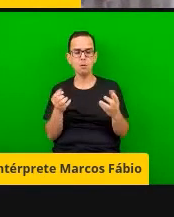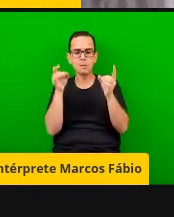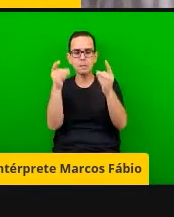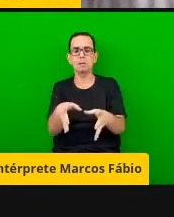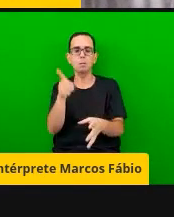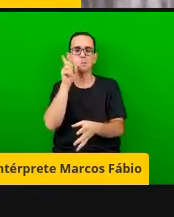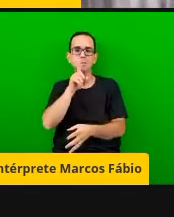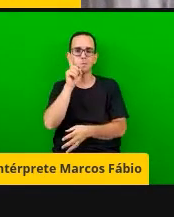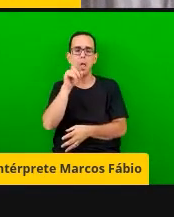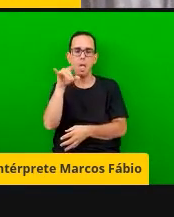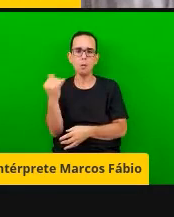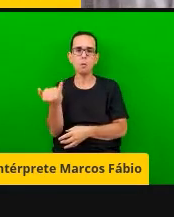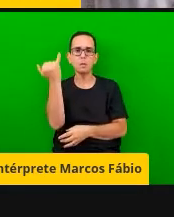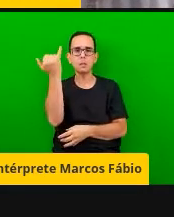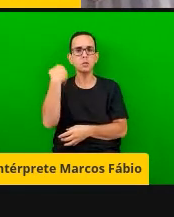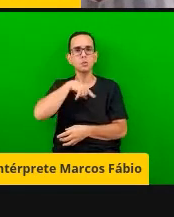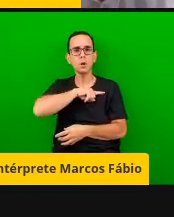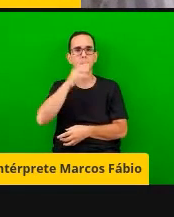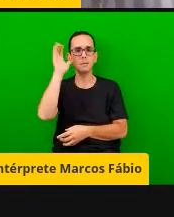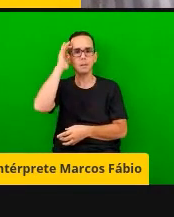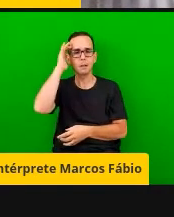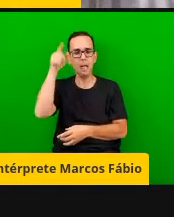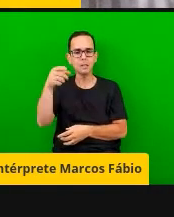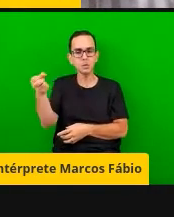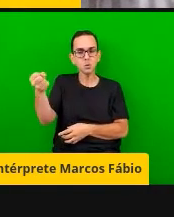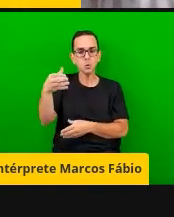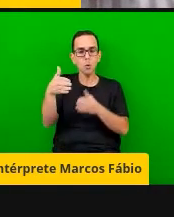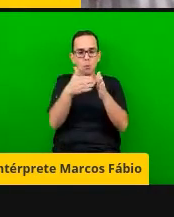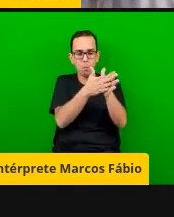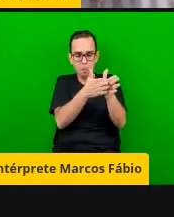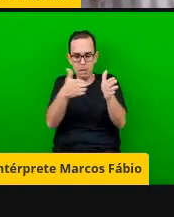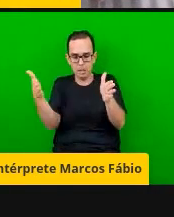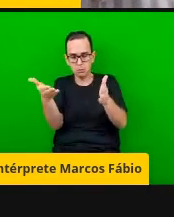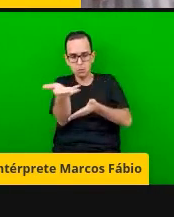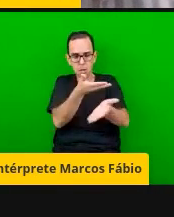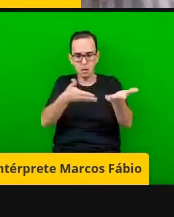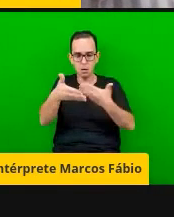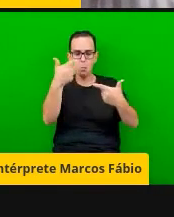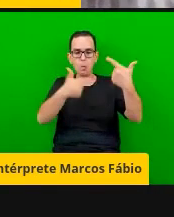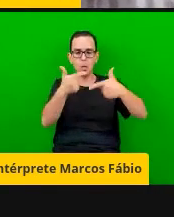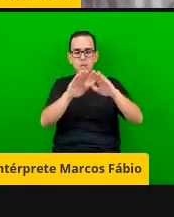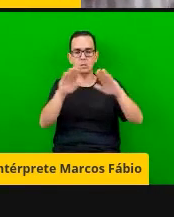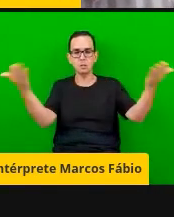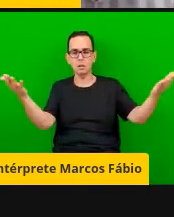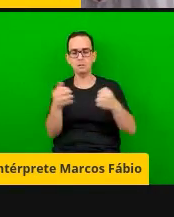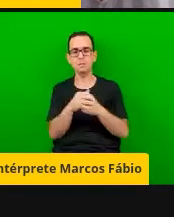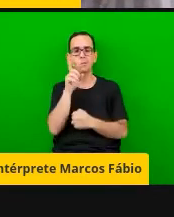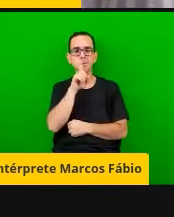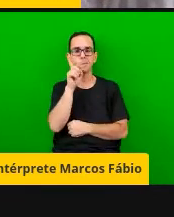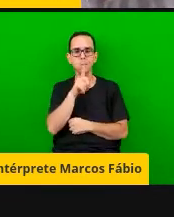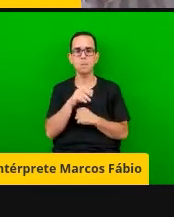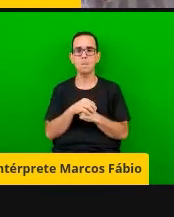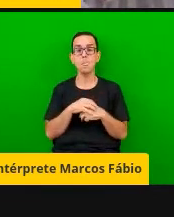é fundamental para a gente entender esse novo período de relações internacionais, de política externa americana. Além,